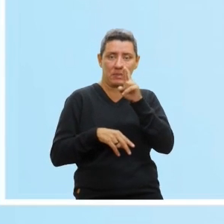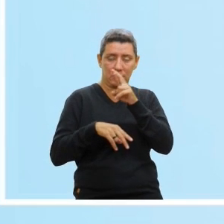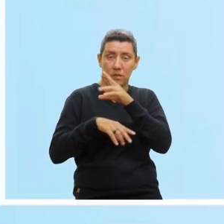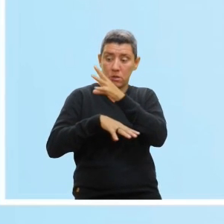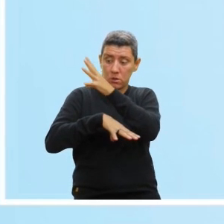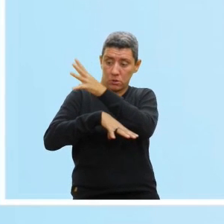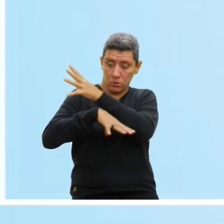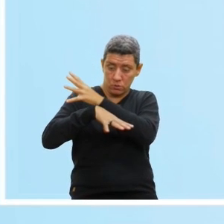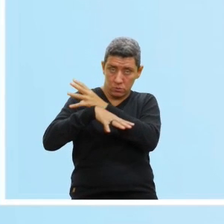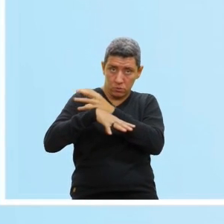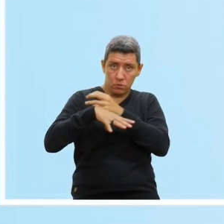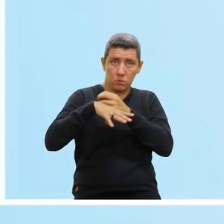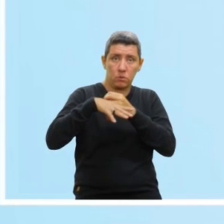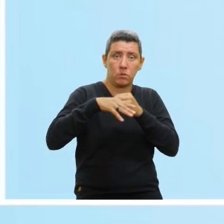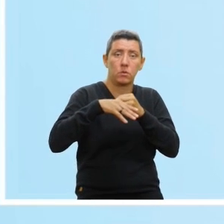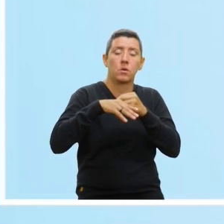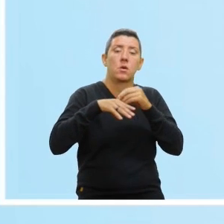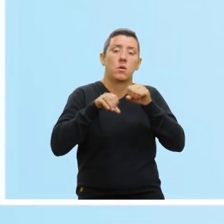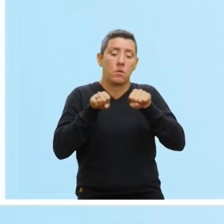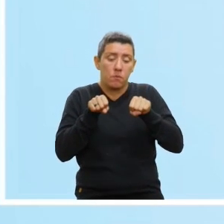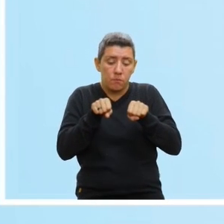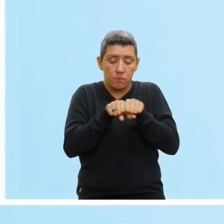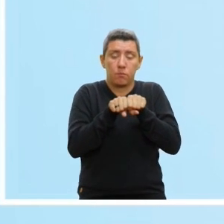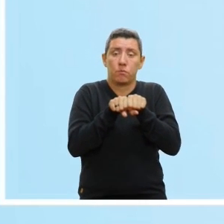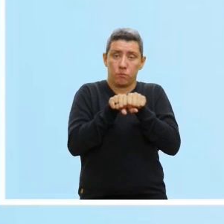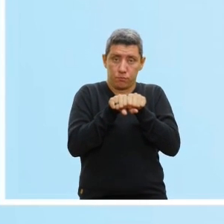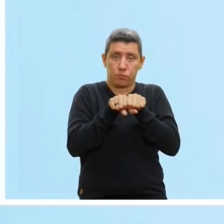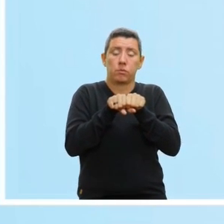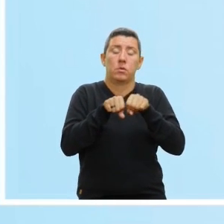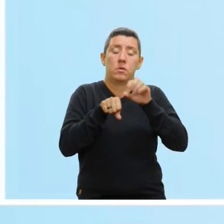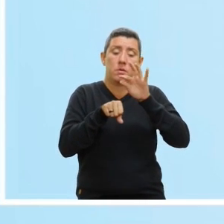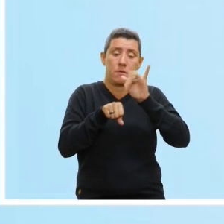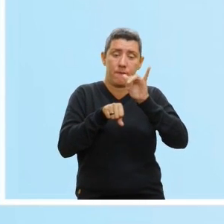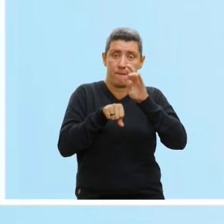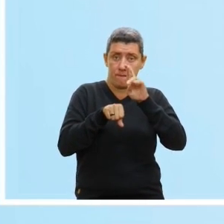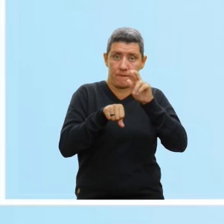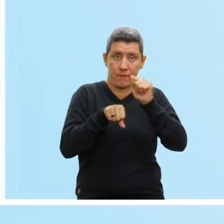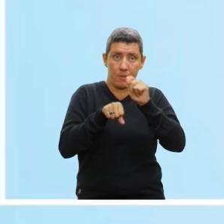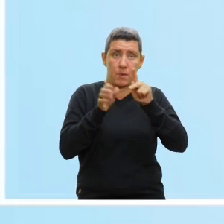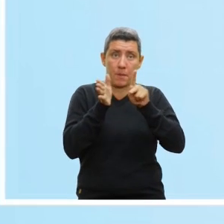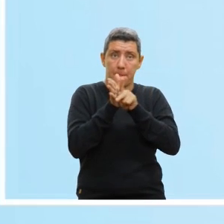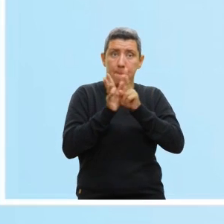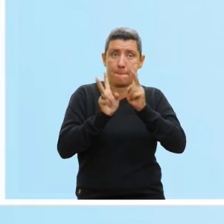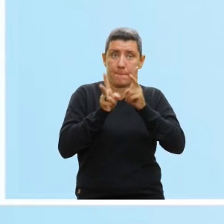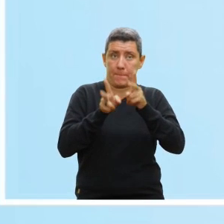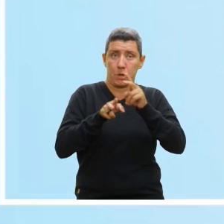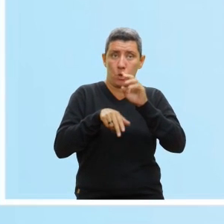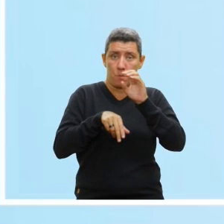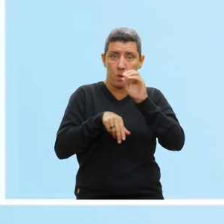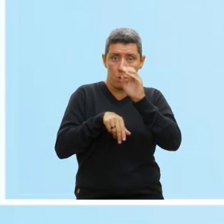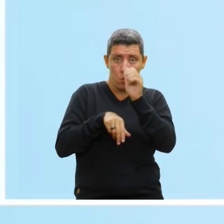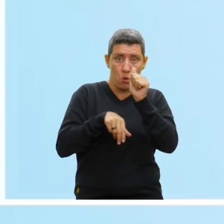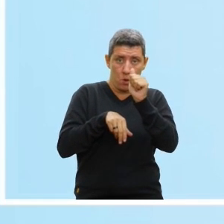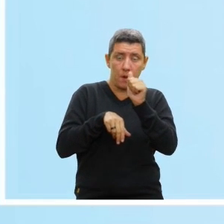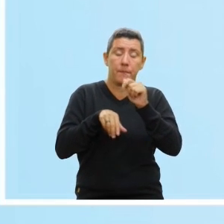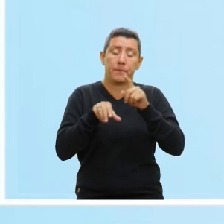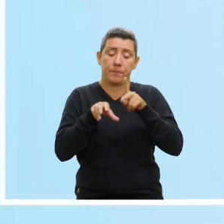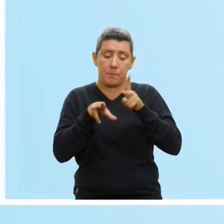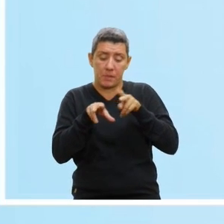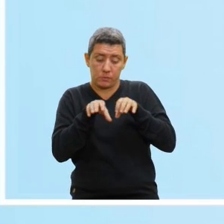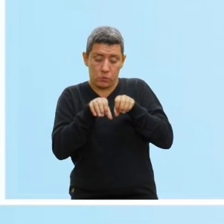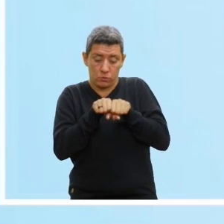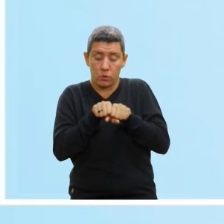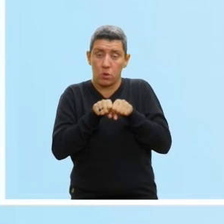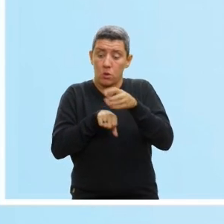canais que chegam, eles passam por uma fibra dopada com íons de érbio e essa interação, né, entre